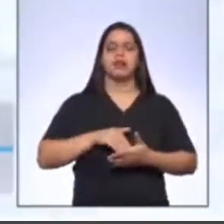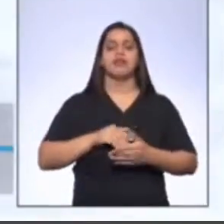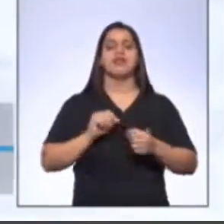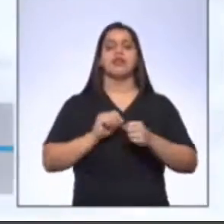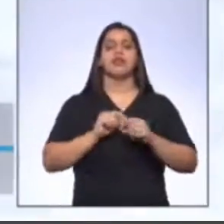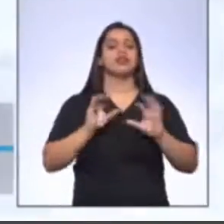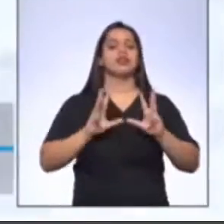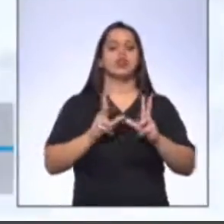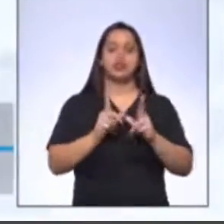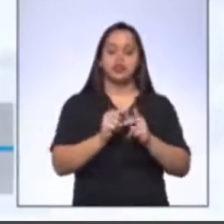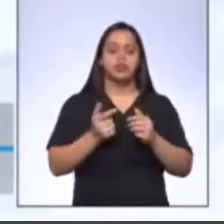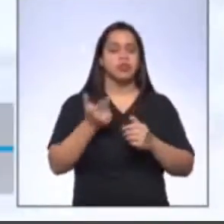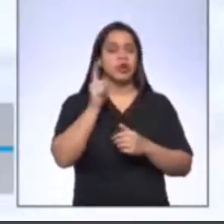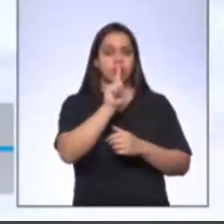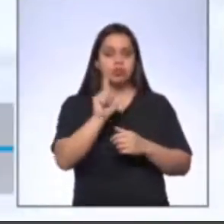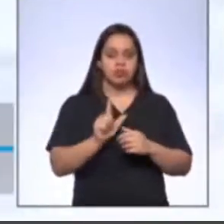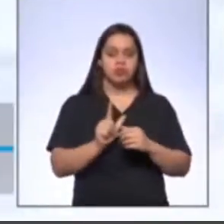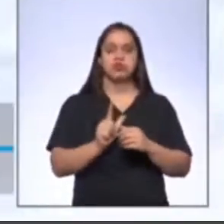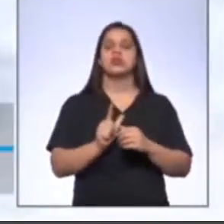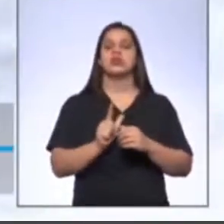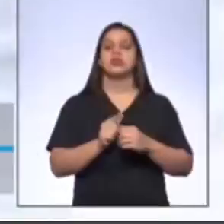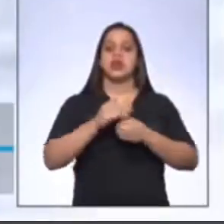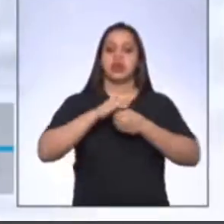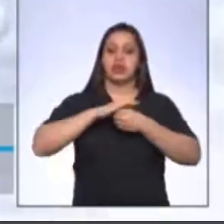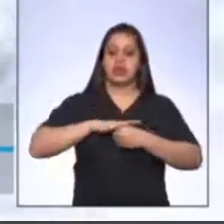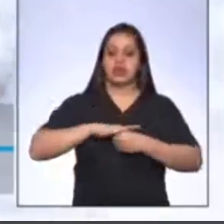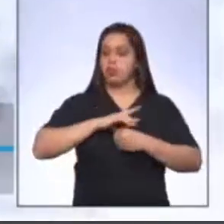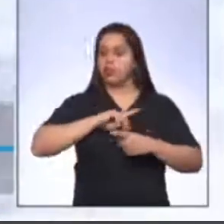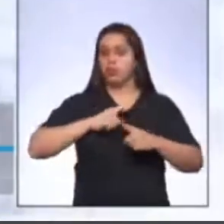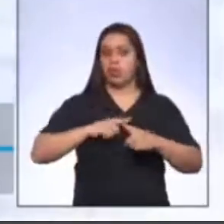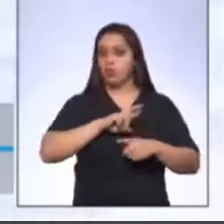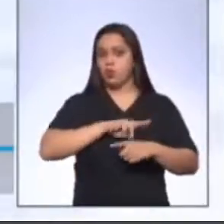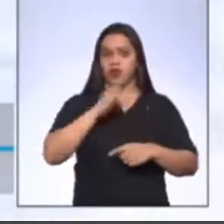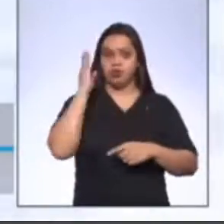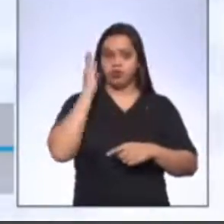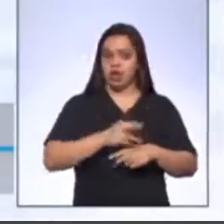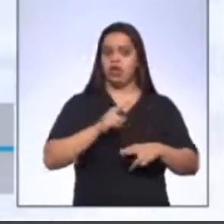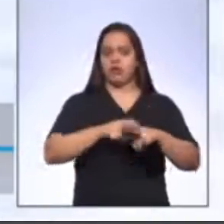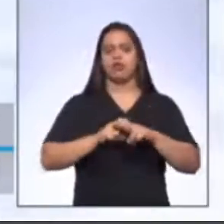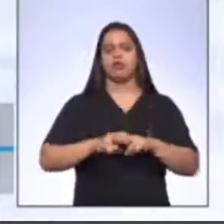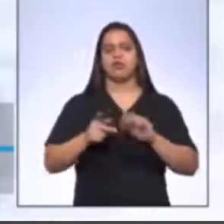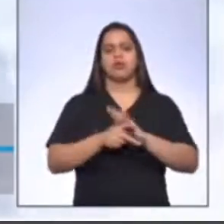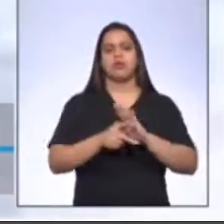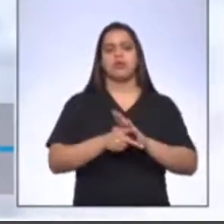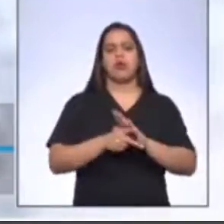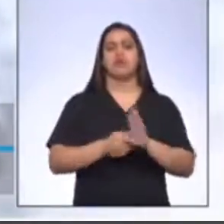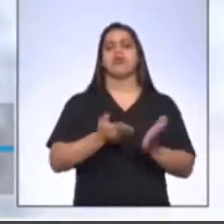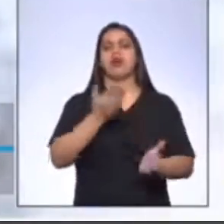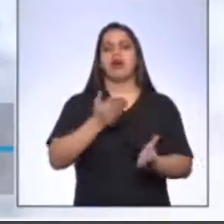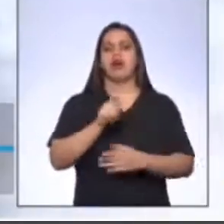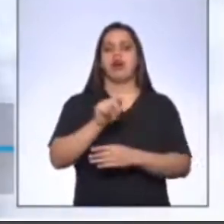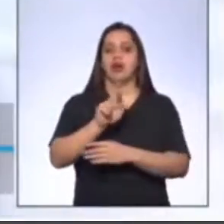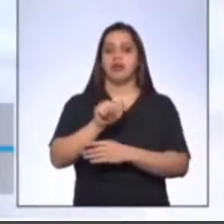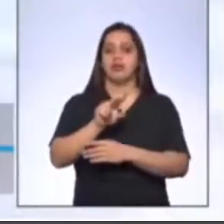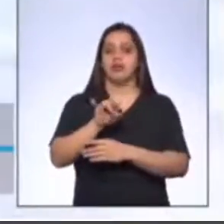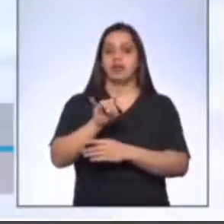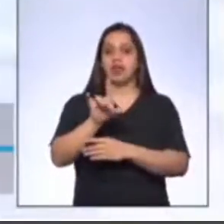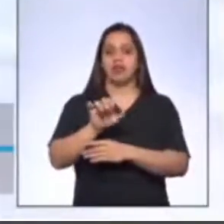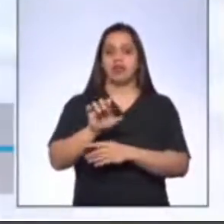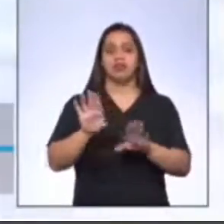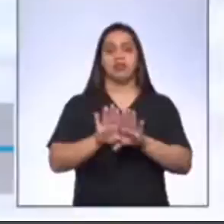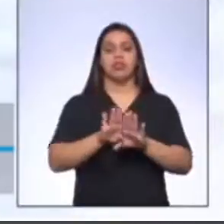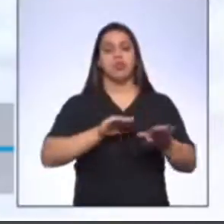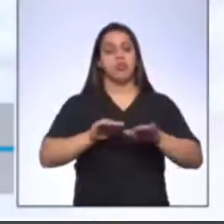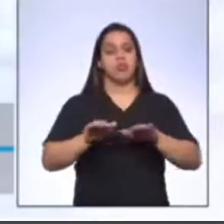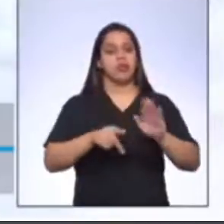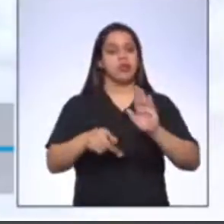assim vai fazendo assim vai apertando empurrando ela para baixo tá ela não desce de uma vez por causa da gravidade ela vai ser empurrada para baixo esse movimento é